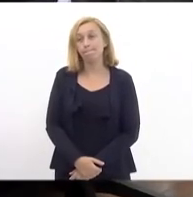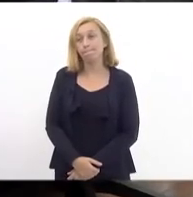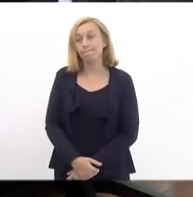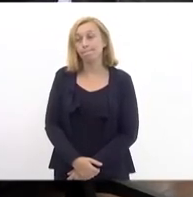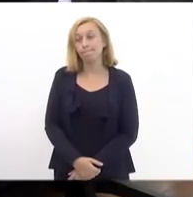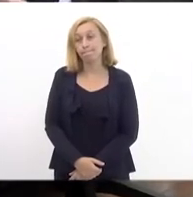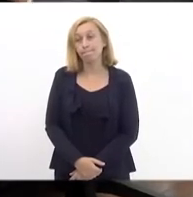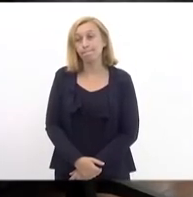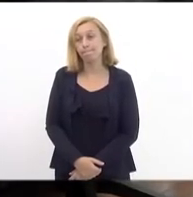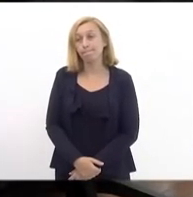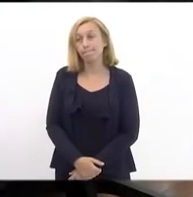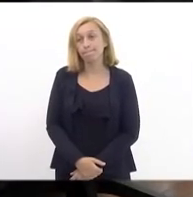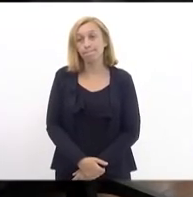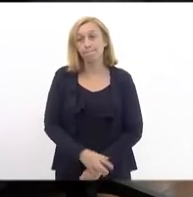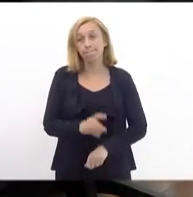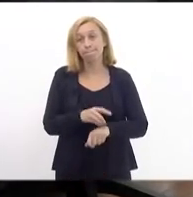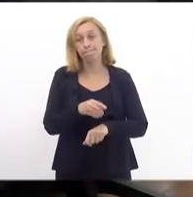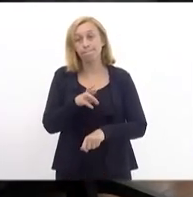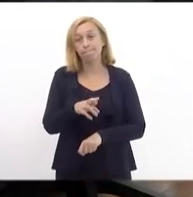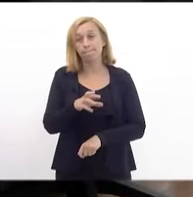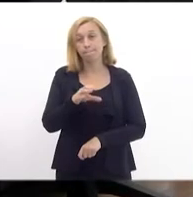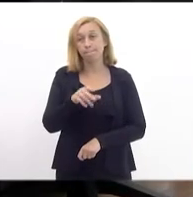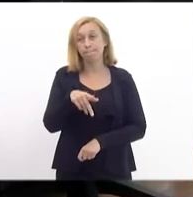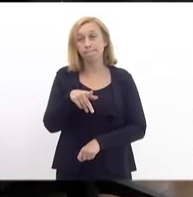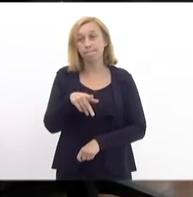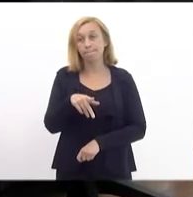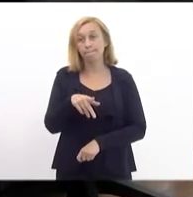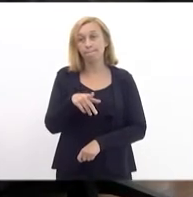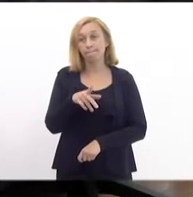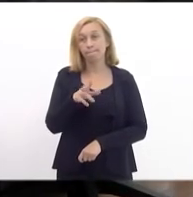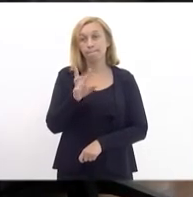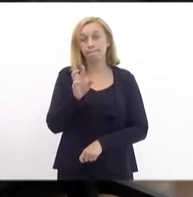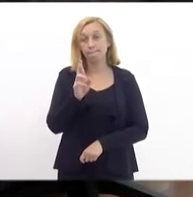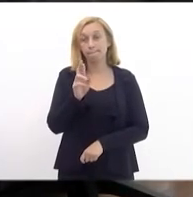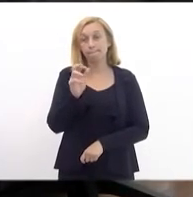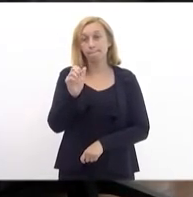Bom, a doutora Kátia, doutora Raquel,